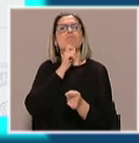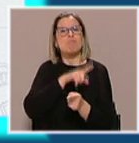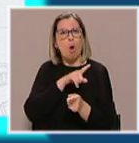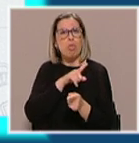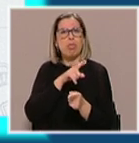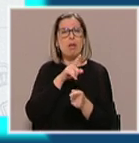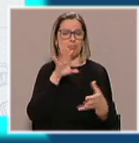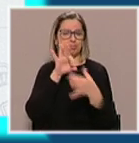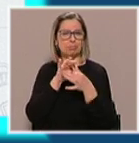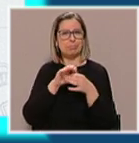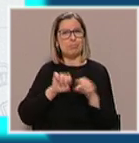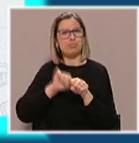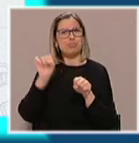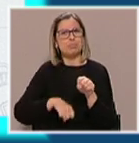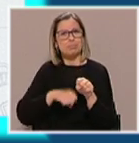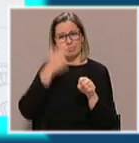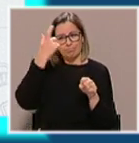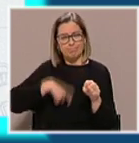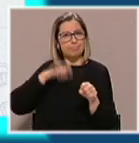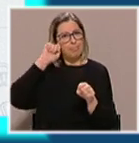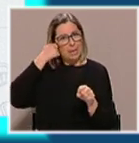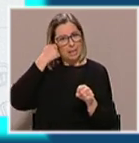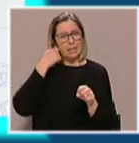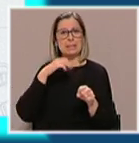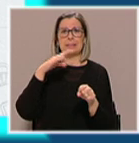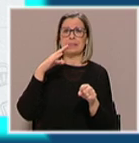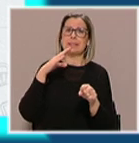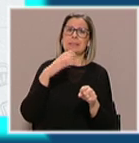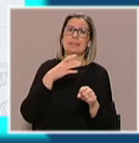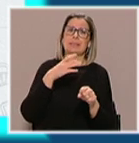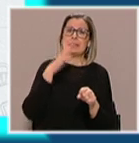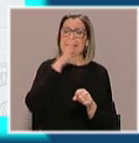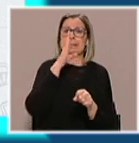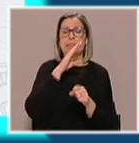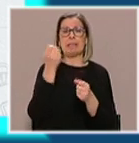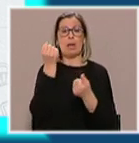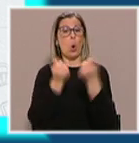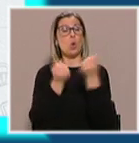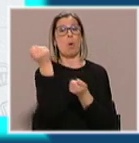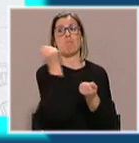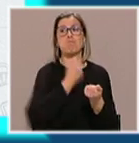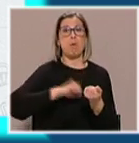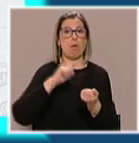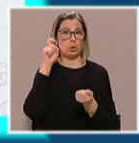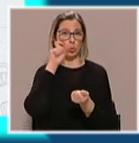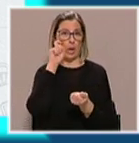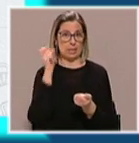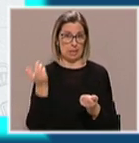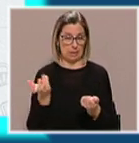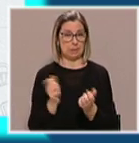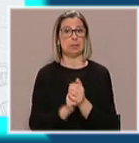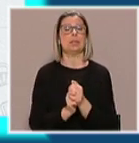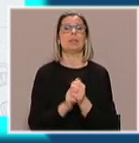advir de uma má incorreção no que diz respeito à prática da segurança rodoviária. Pois